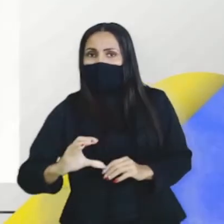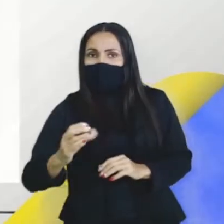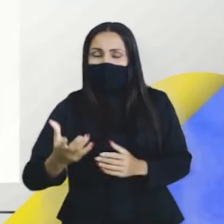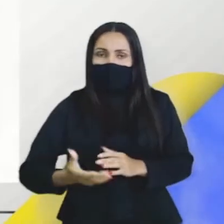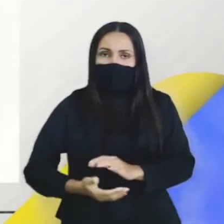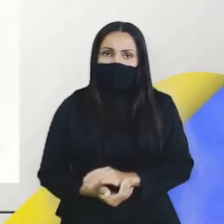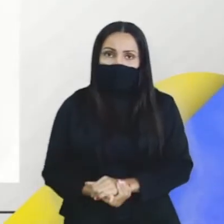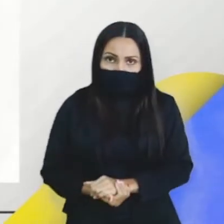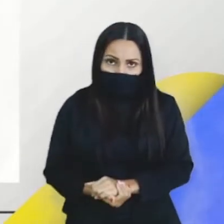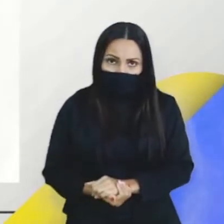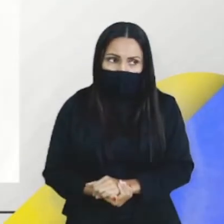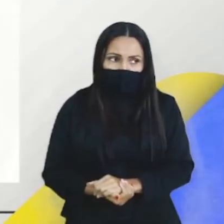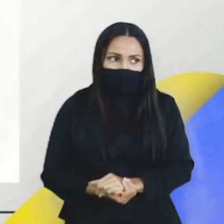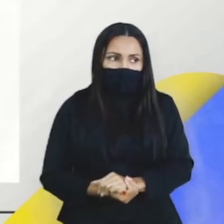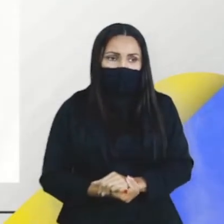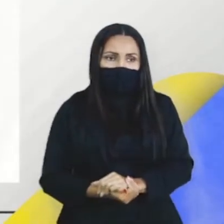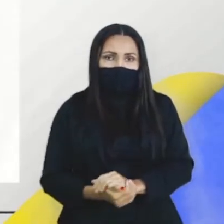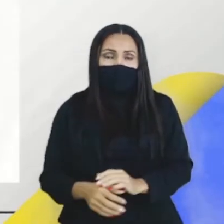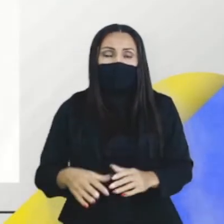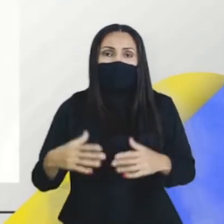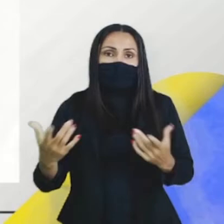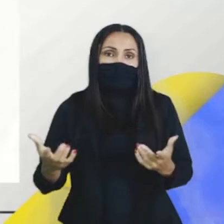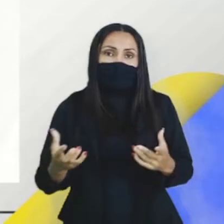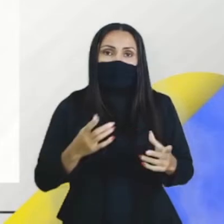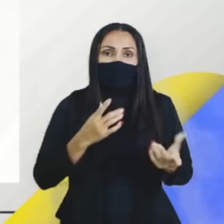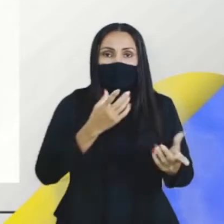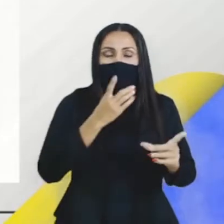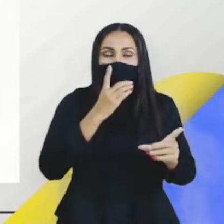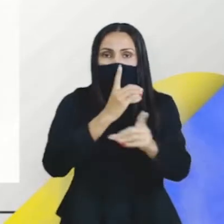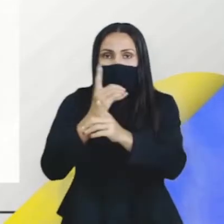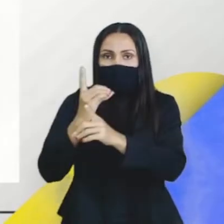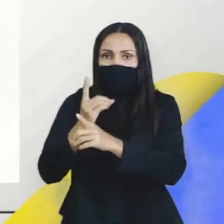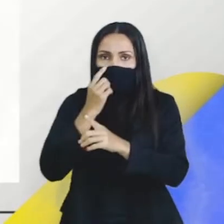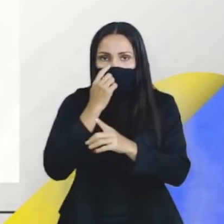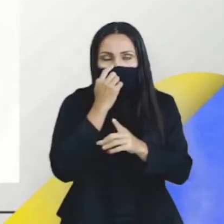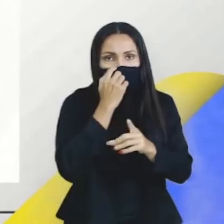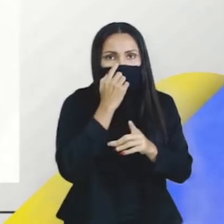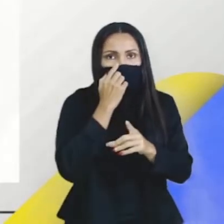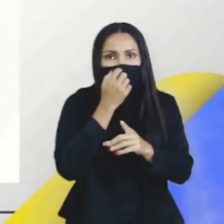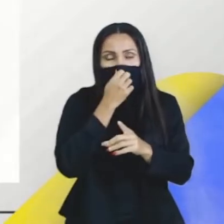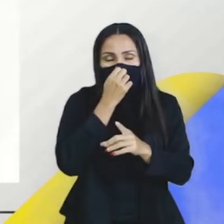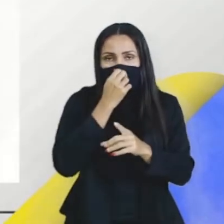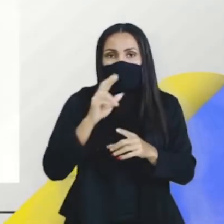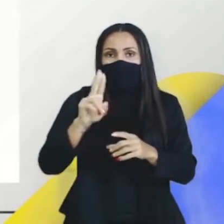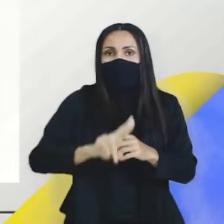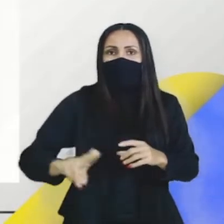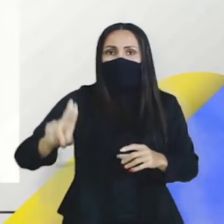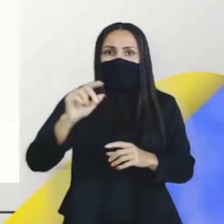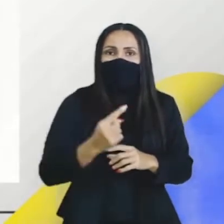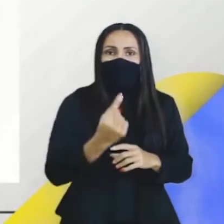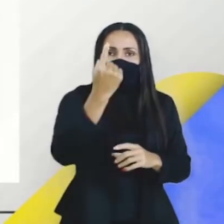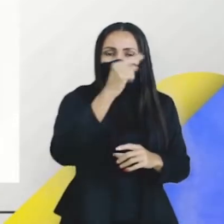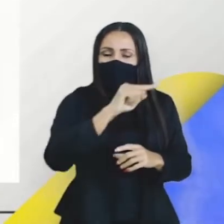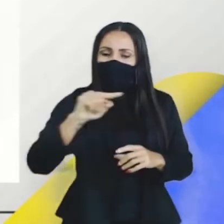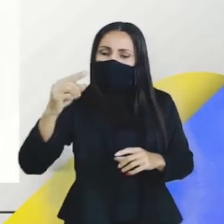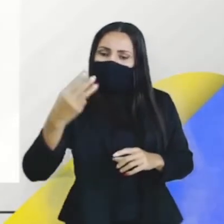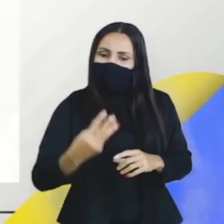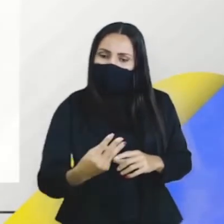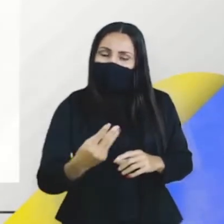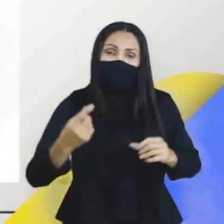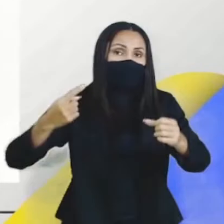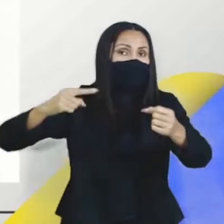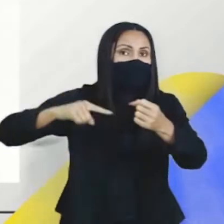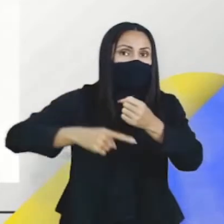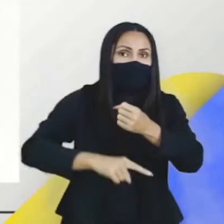E com o ângulo de 60 graus, o indicado seria, neste caso, utilizar 1/3 da sua profundidade